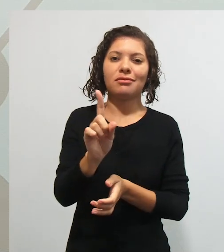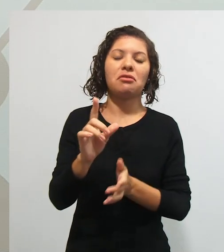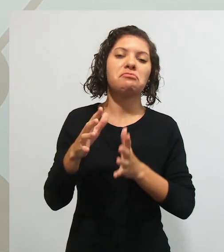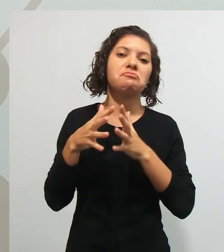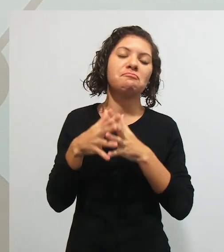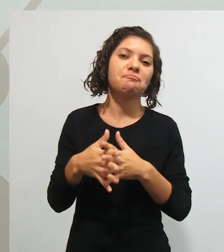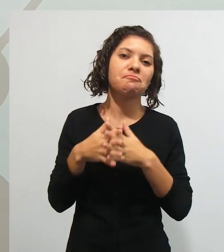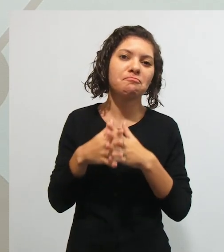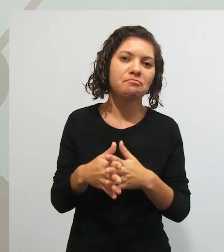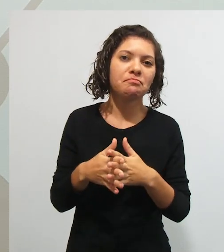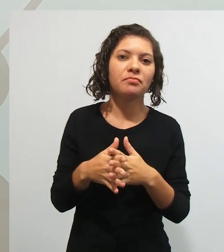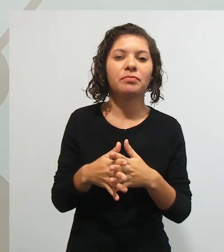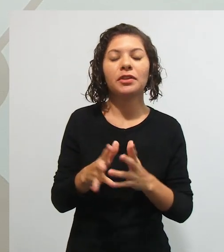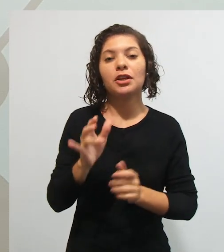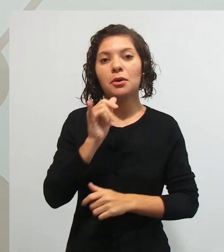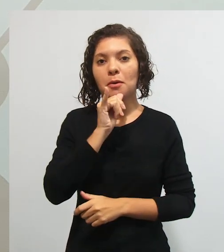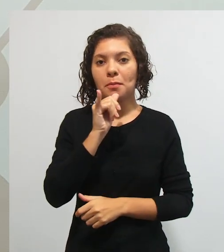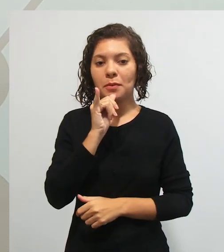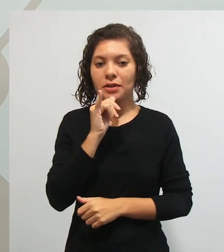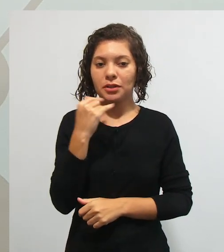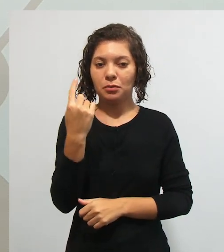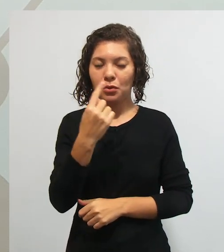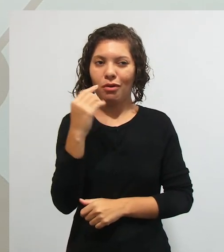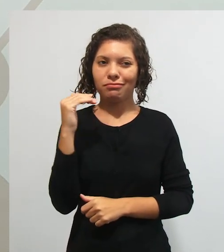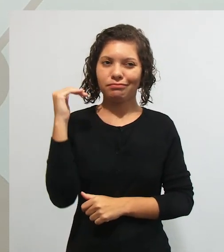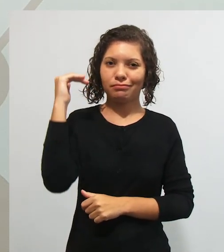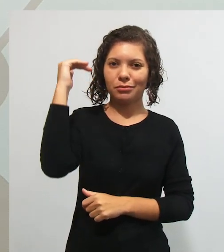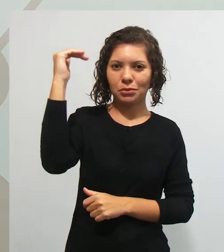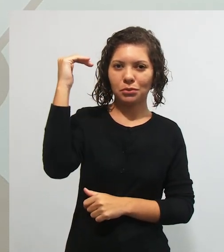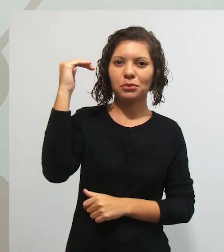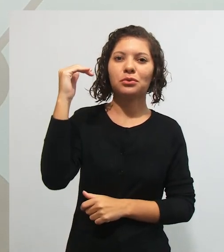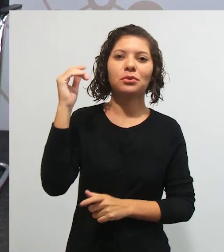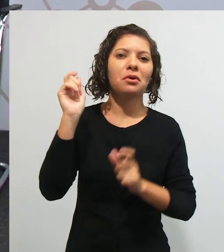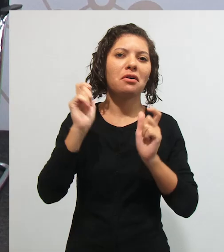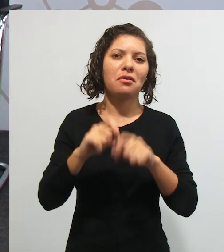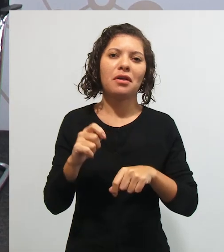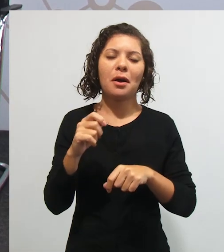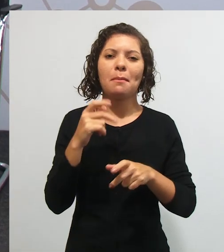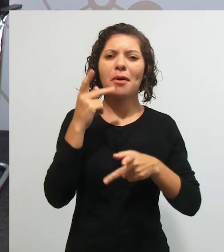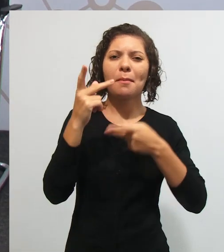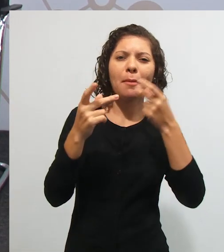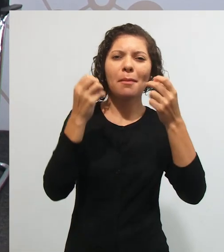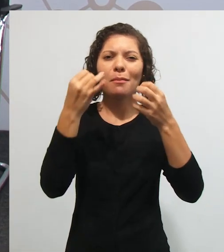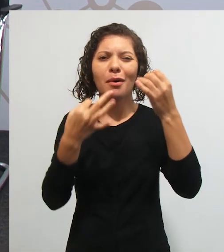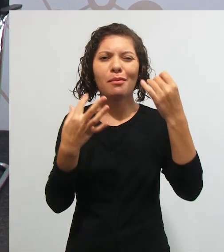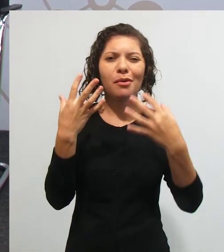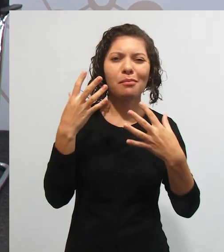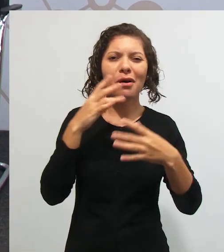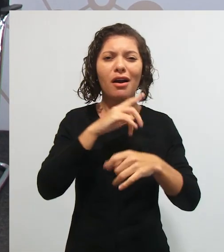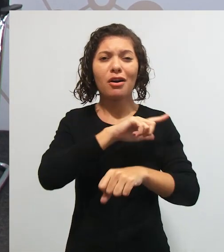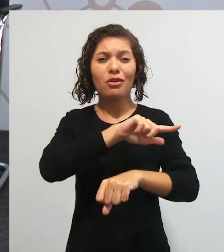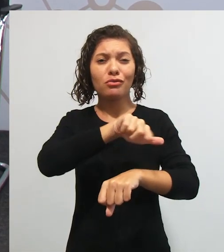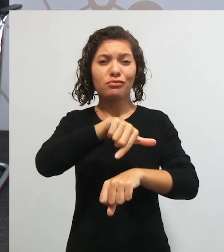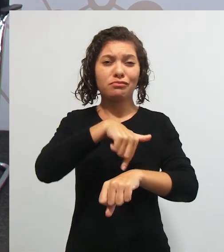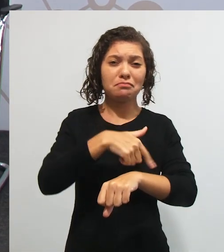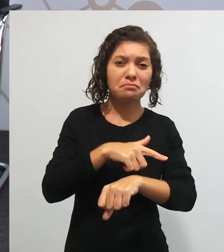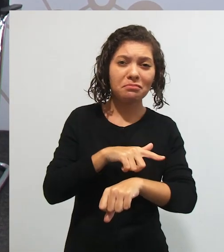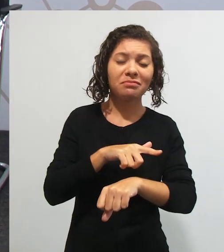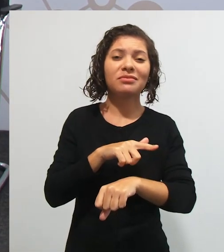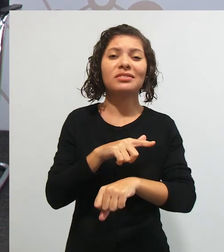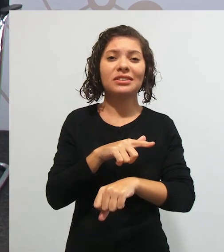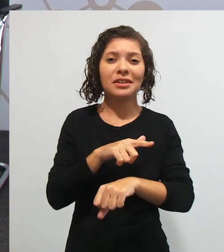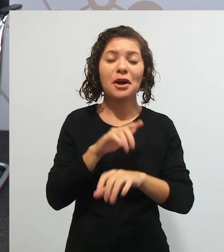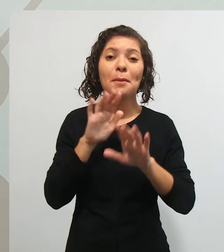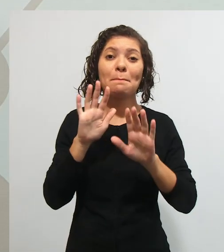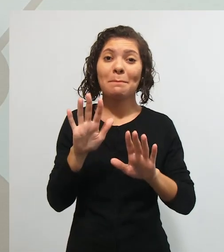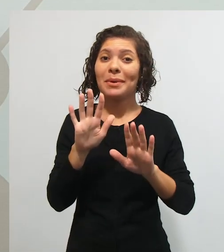grande. Por exemplo, nós adultos, podemos falar durante 1 hora, né, de forma ininterrupta, mas